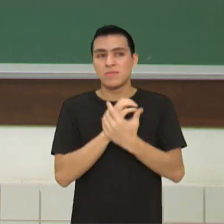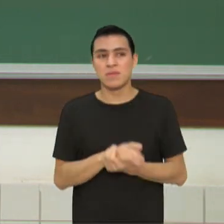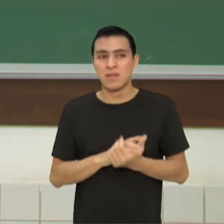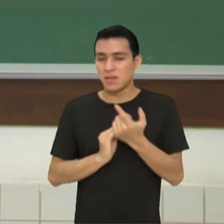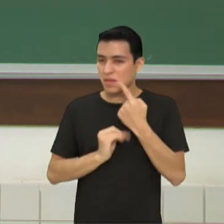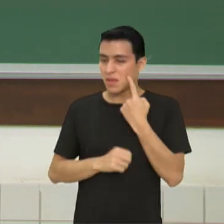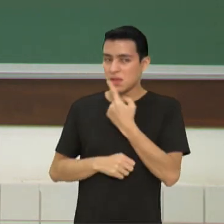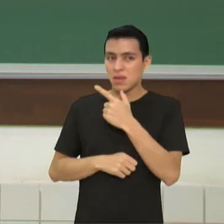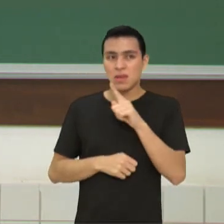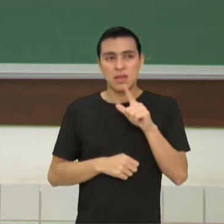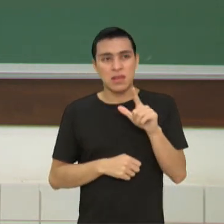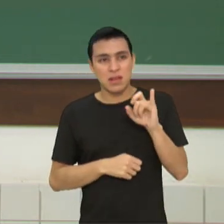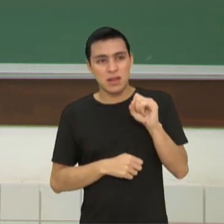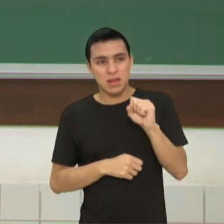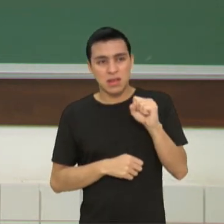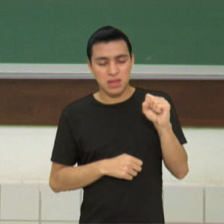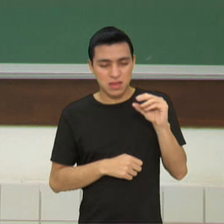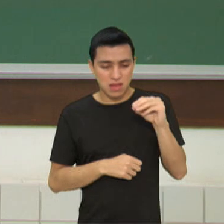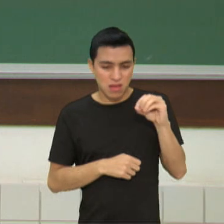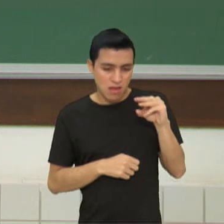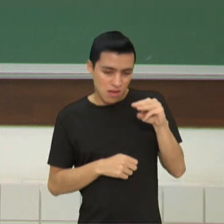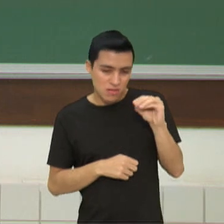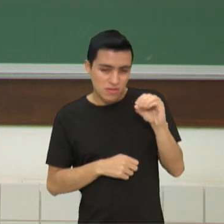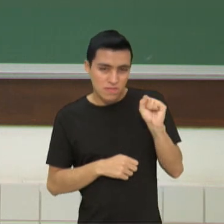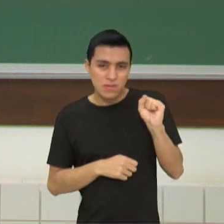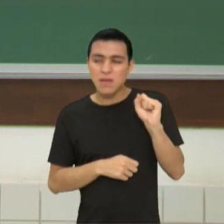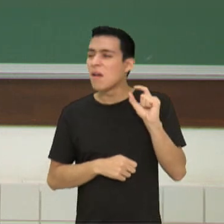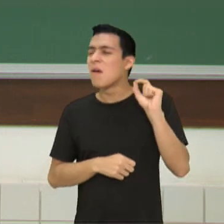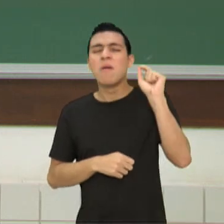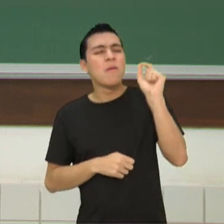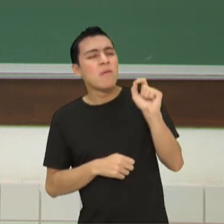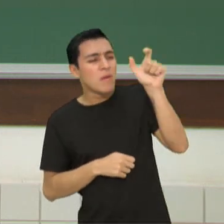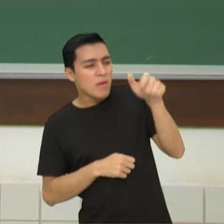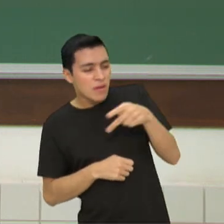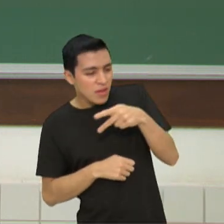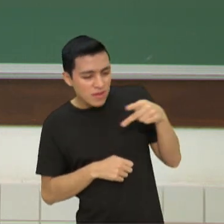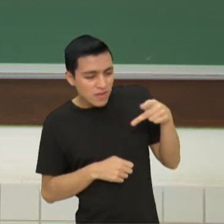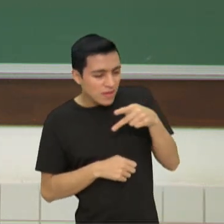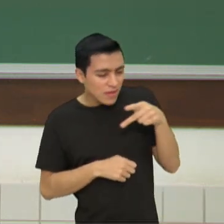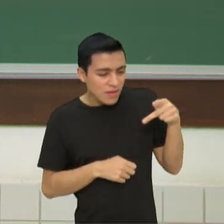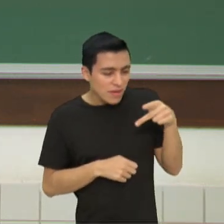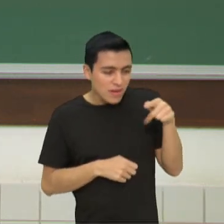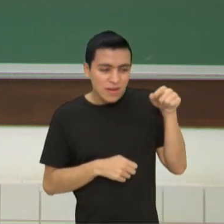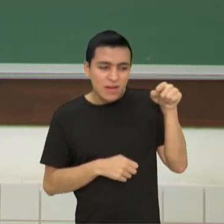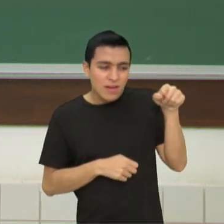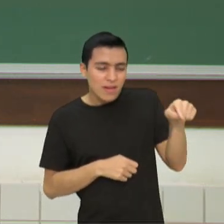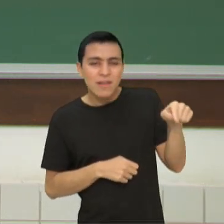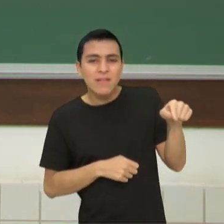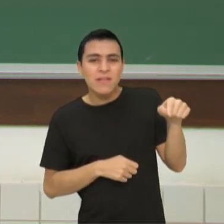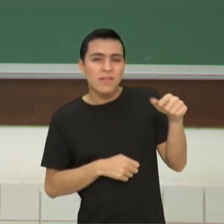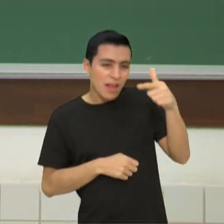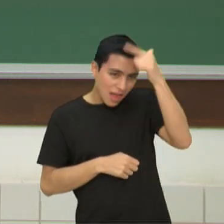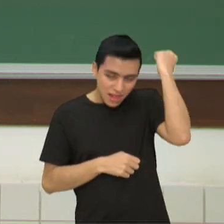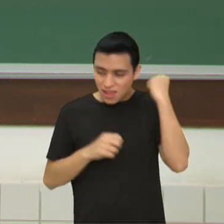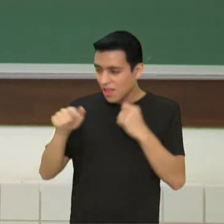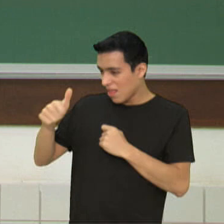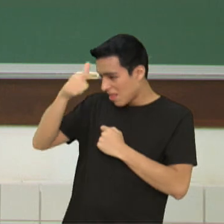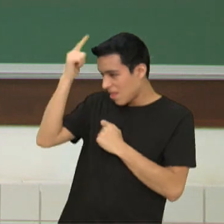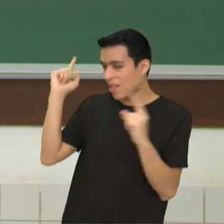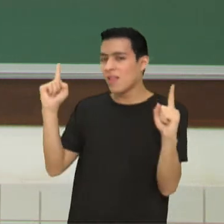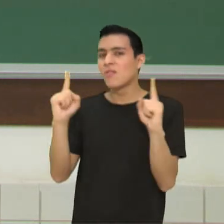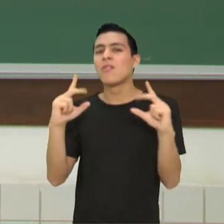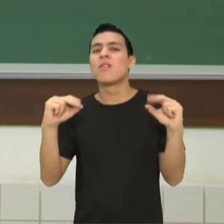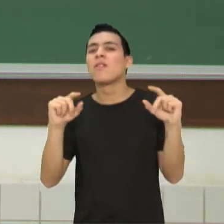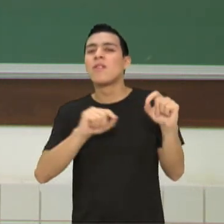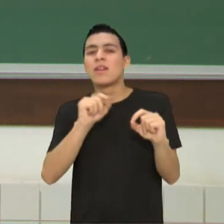Lisossomos. Aquela piadinha besta. O que um professor de biologia careca falou para outro professor de biologia careca?